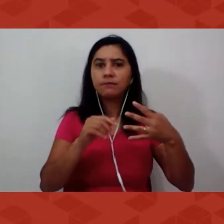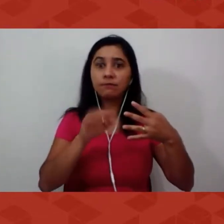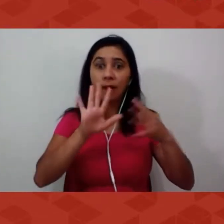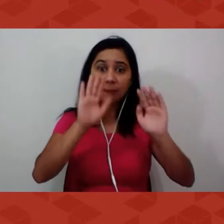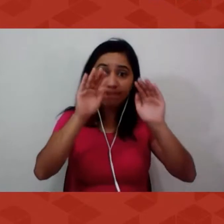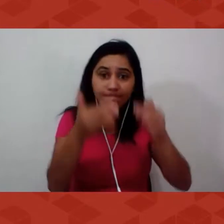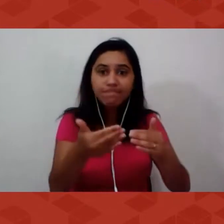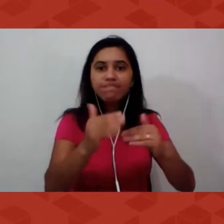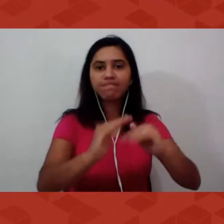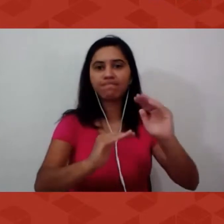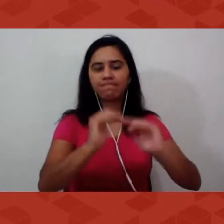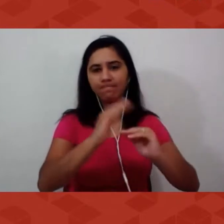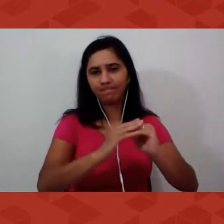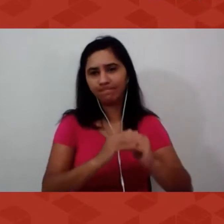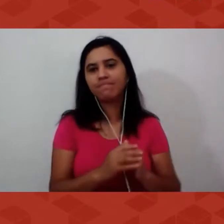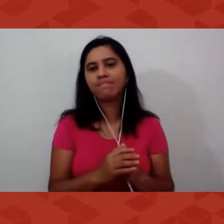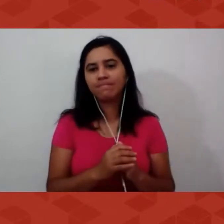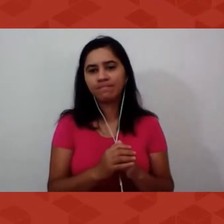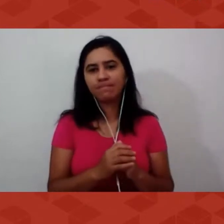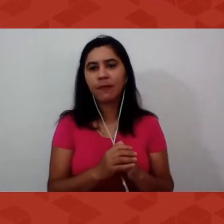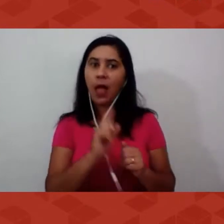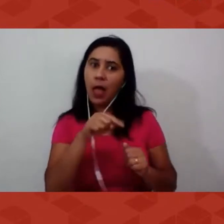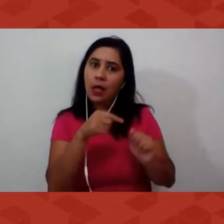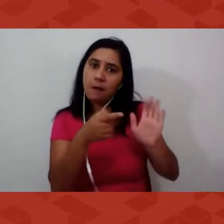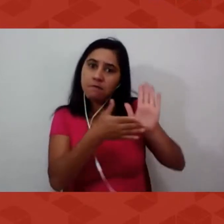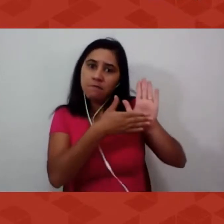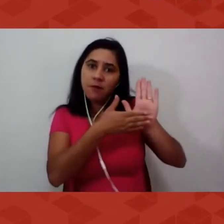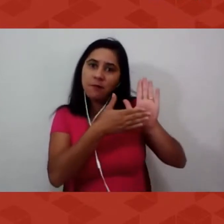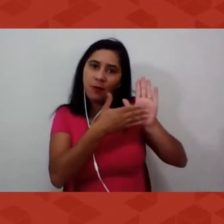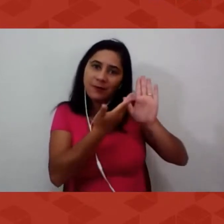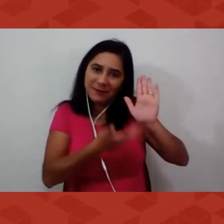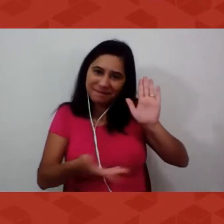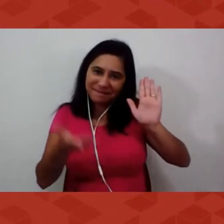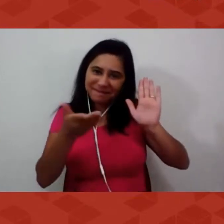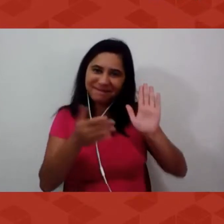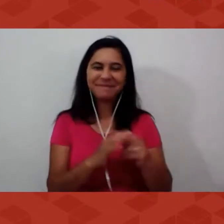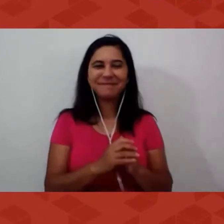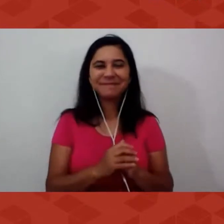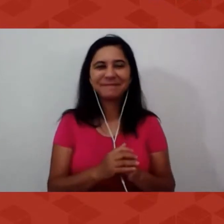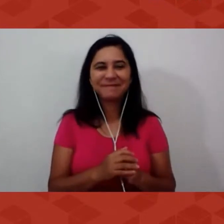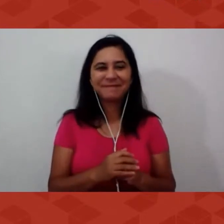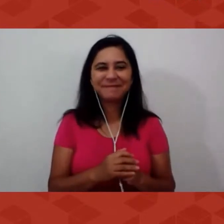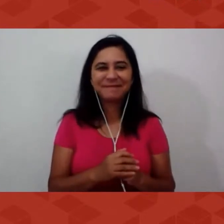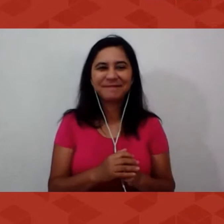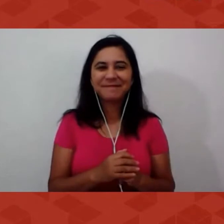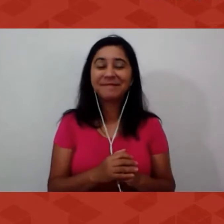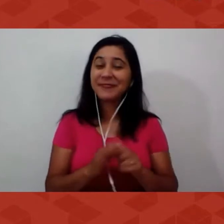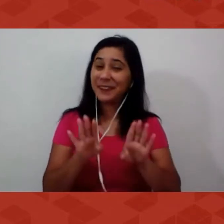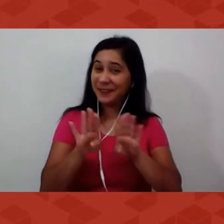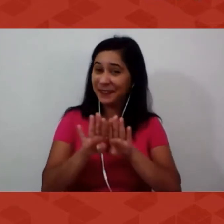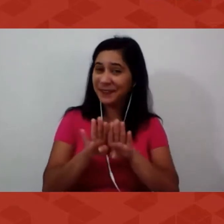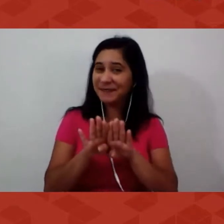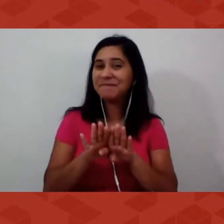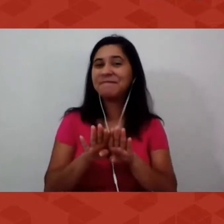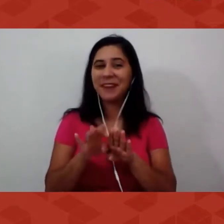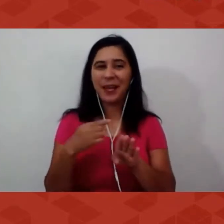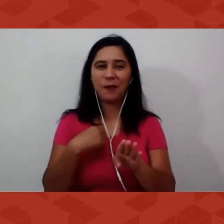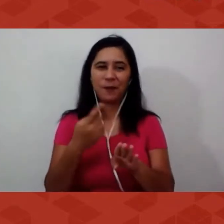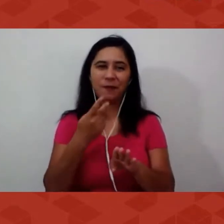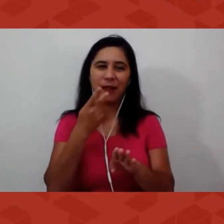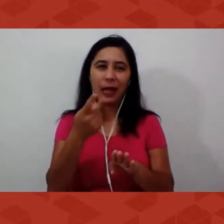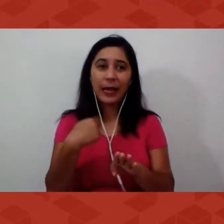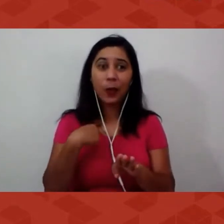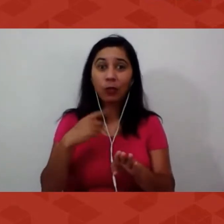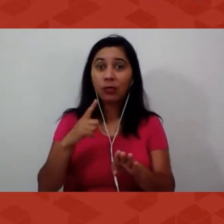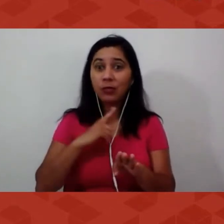aplicados, né? A proposta é essa. Também vou mencionar, estou